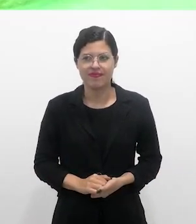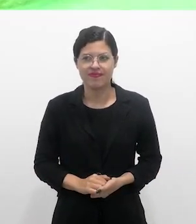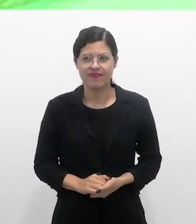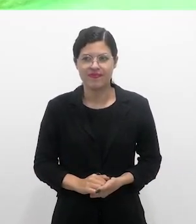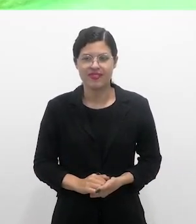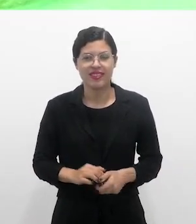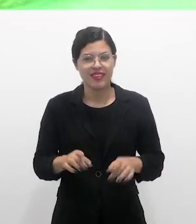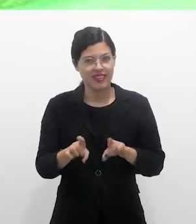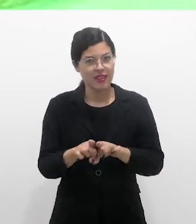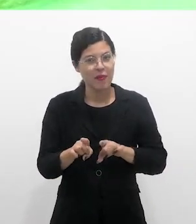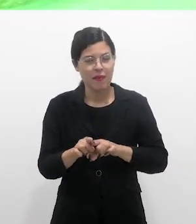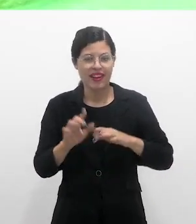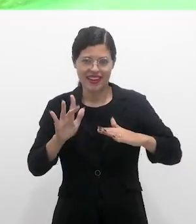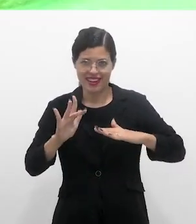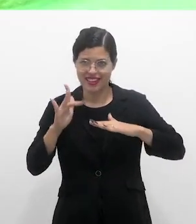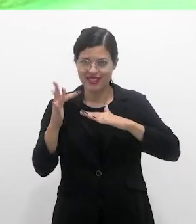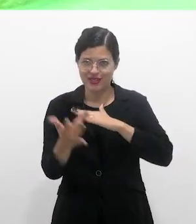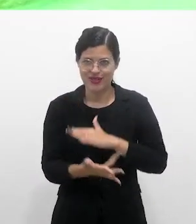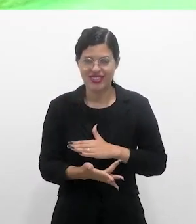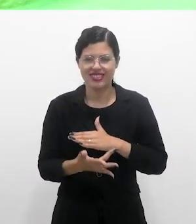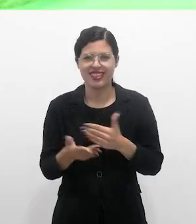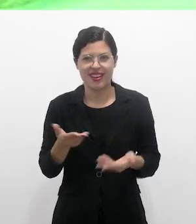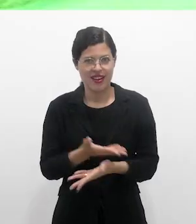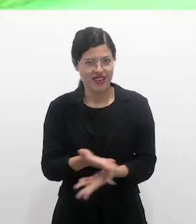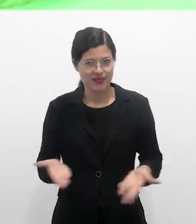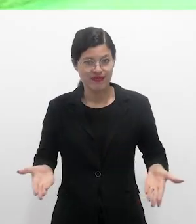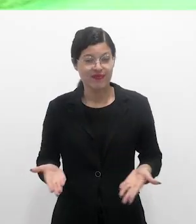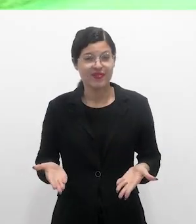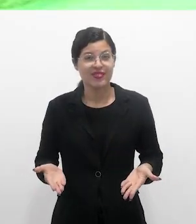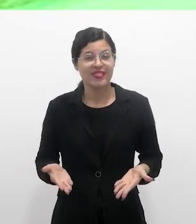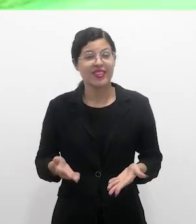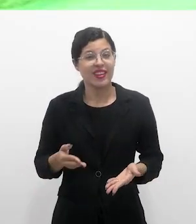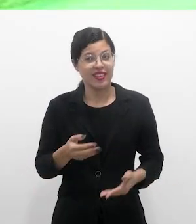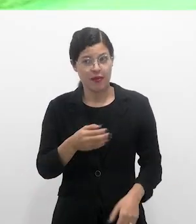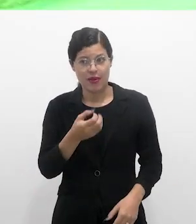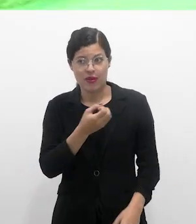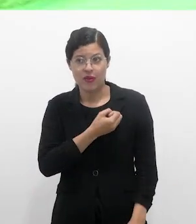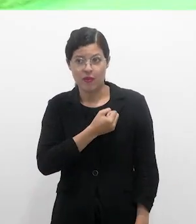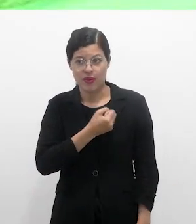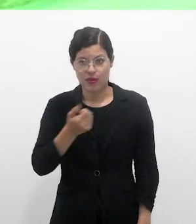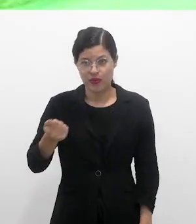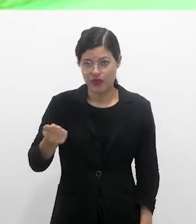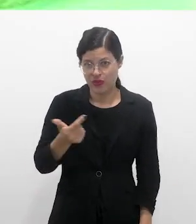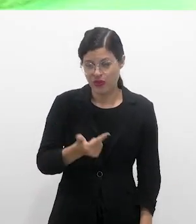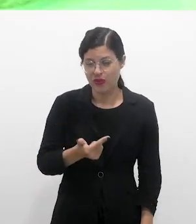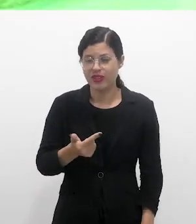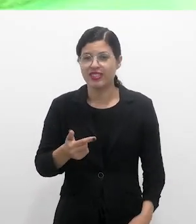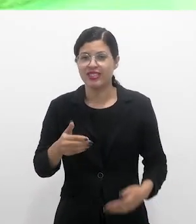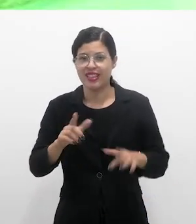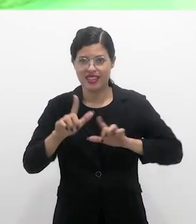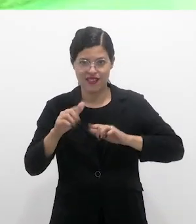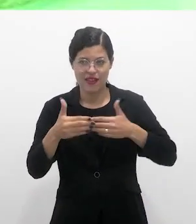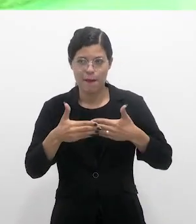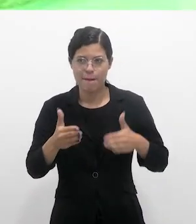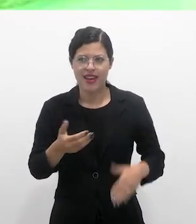alerj.rj.gov.br, através das nossas redes sociais, no canal 12 da NET e na TV aberta no